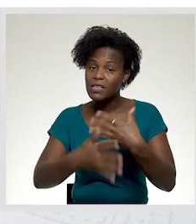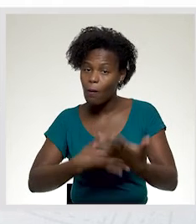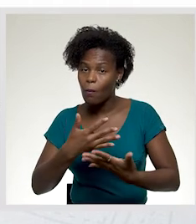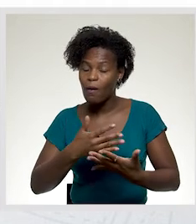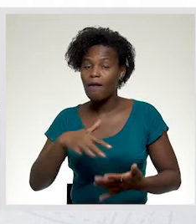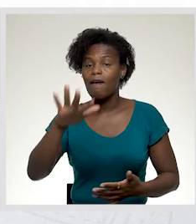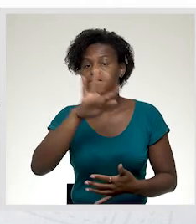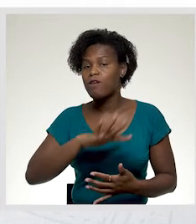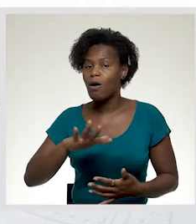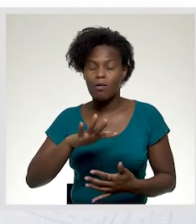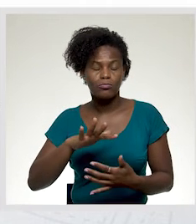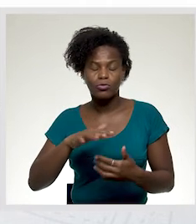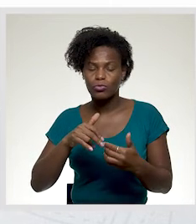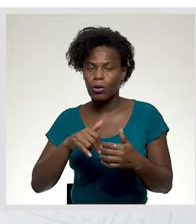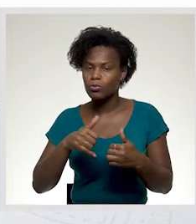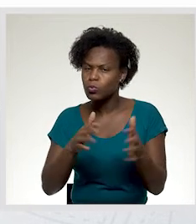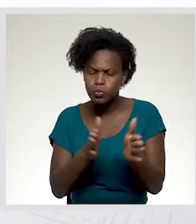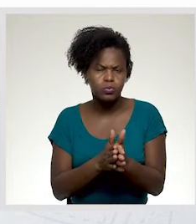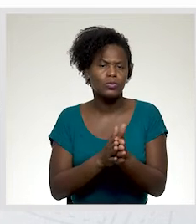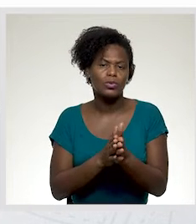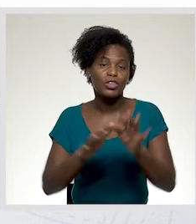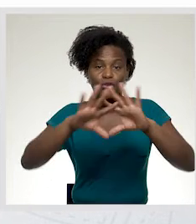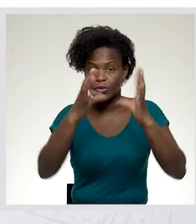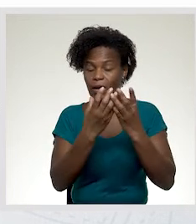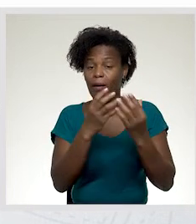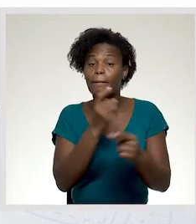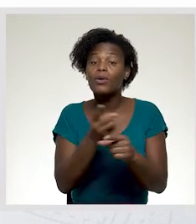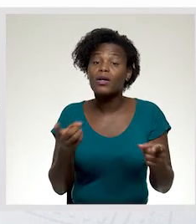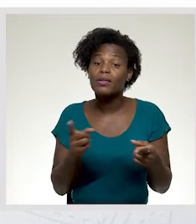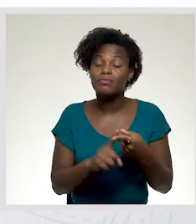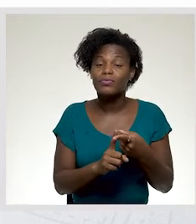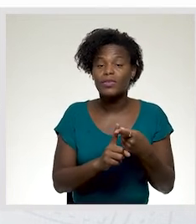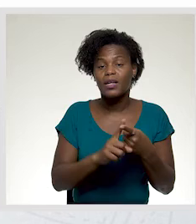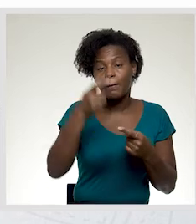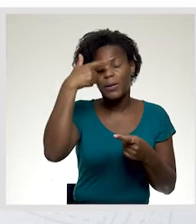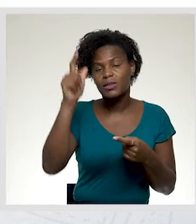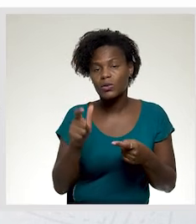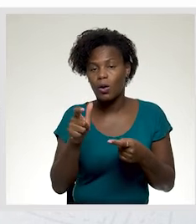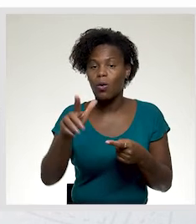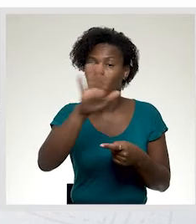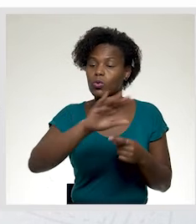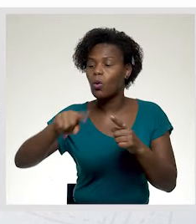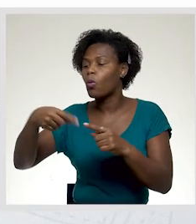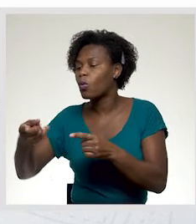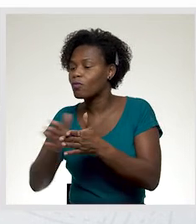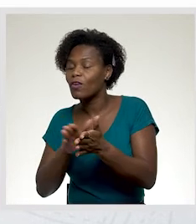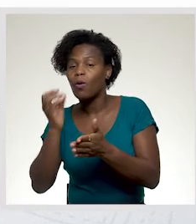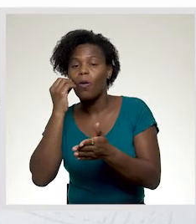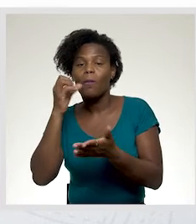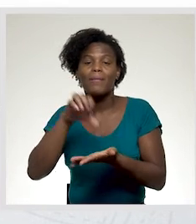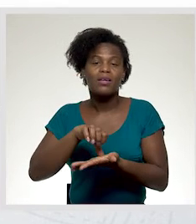forma incondicional, porque a linha A, o sujeito usa o outro como